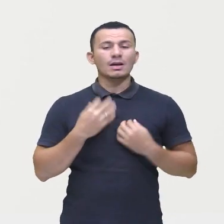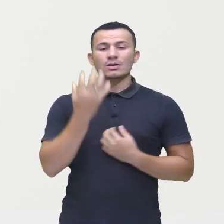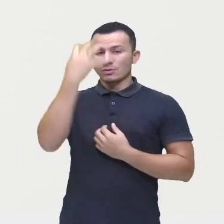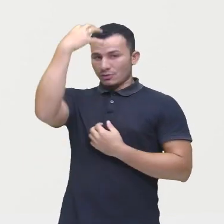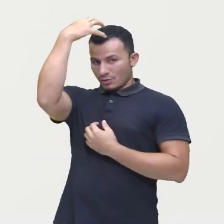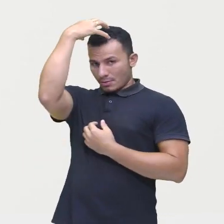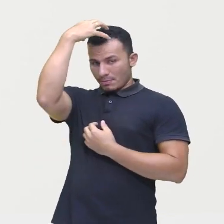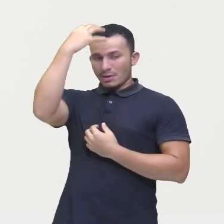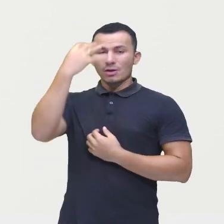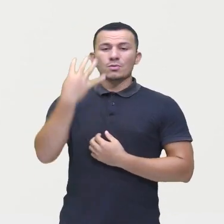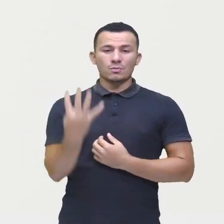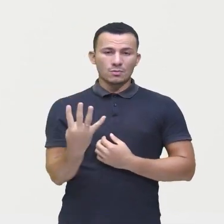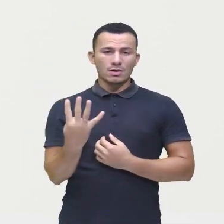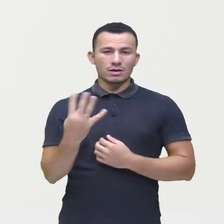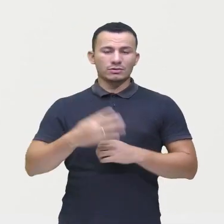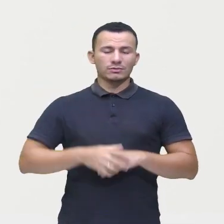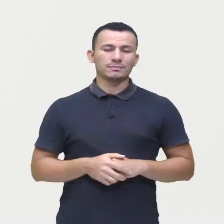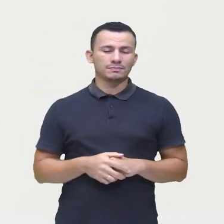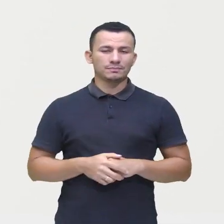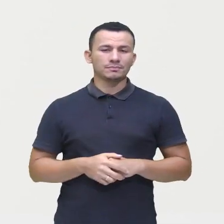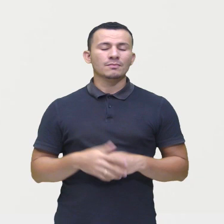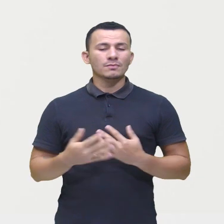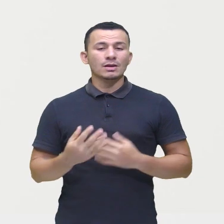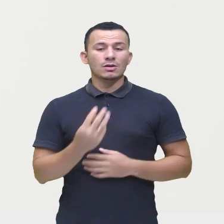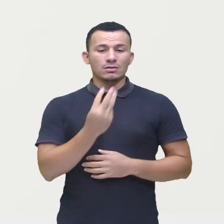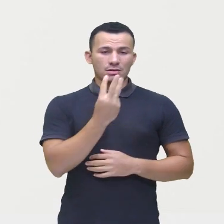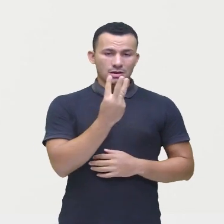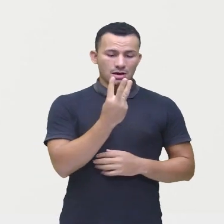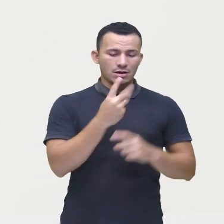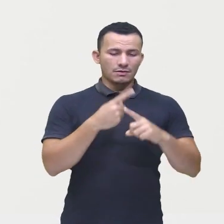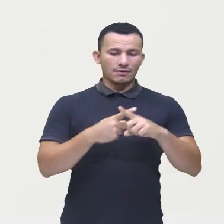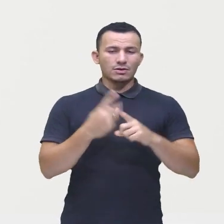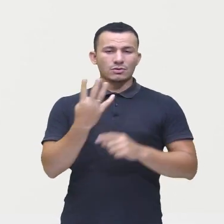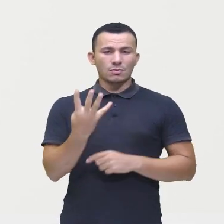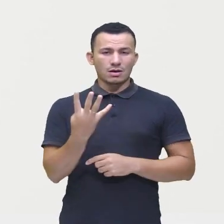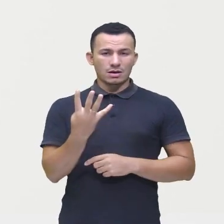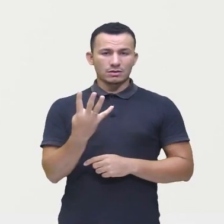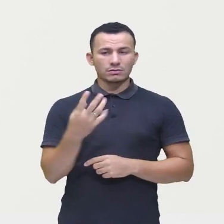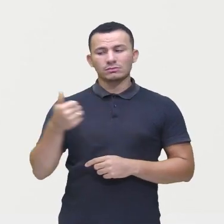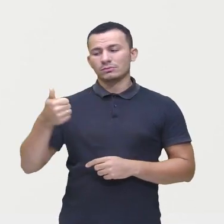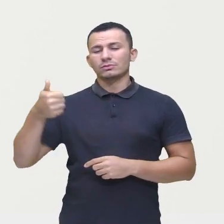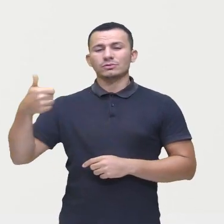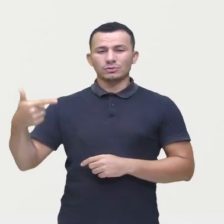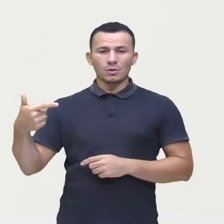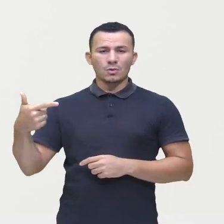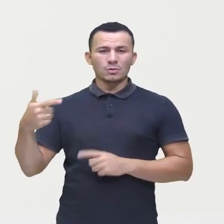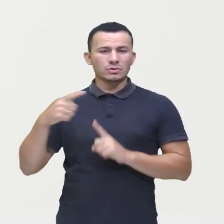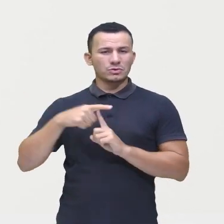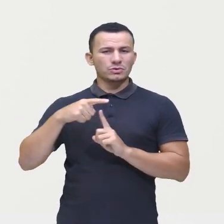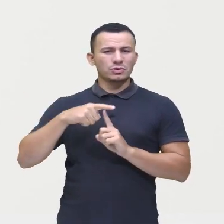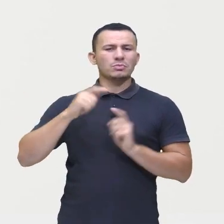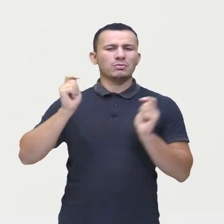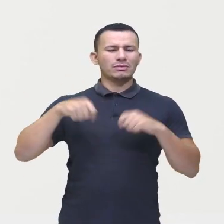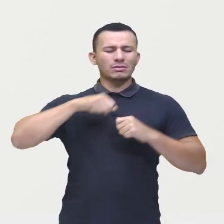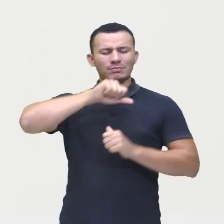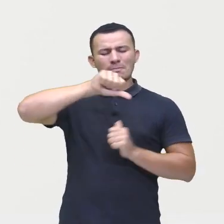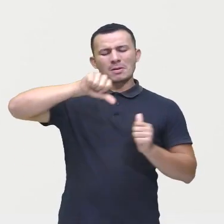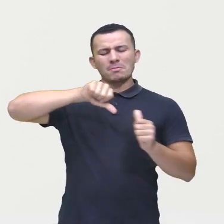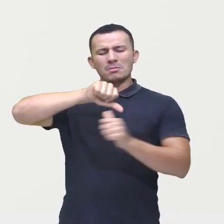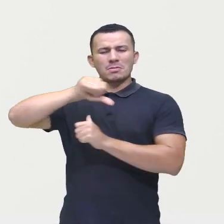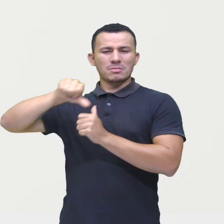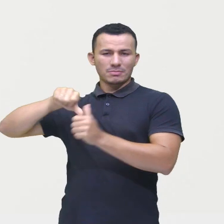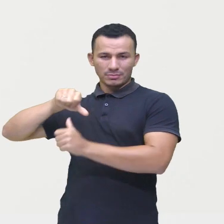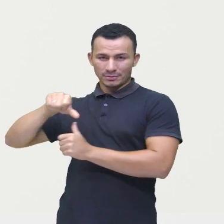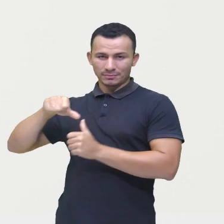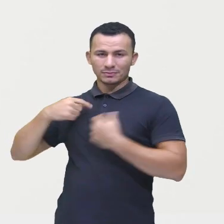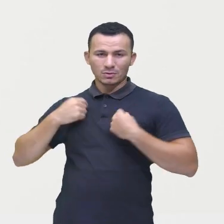né? Então, 3 blusas combinadas com 4 chapéus dá um total de 12 possibilidades de se vestir, tá